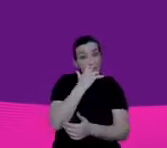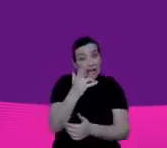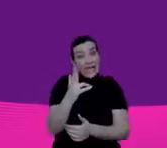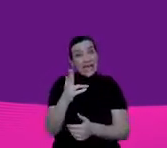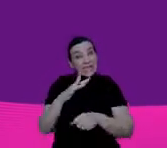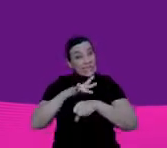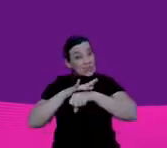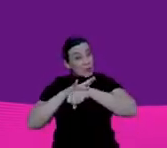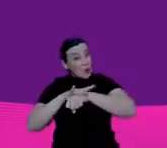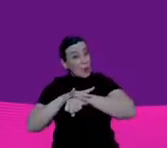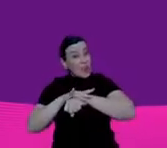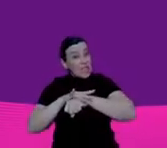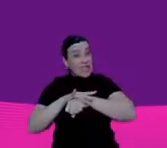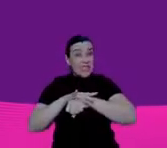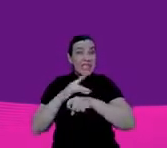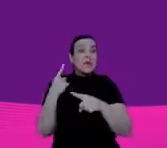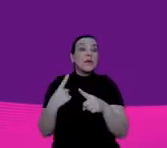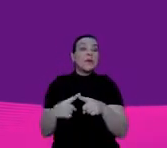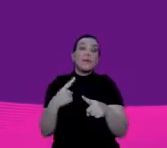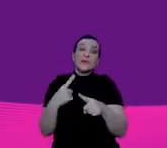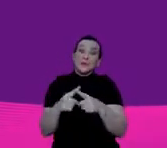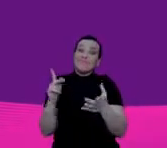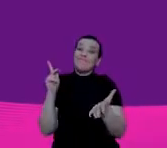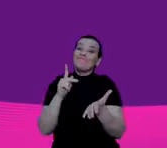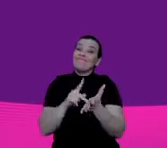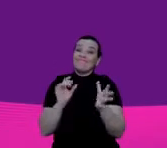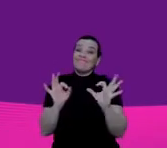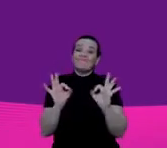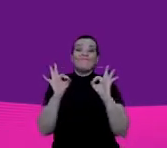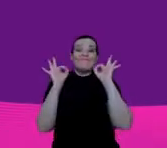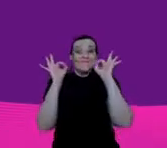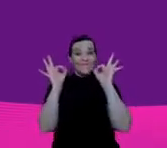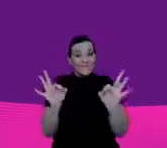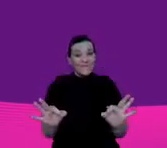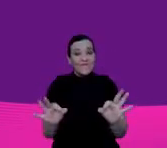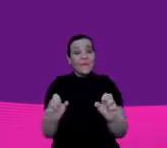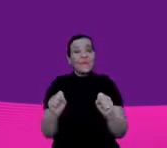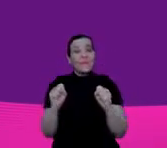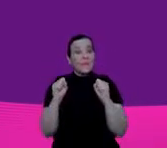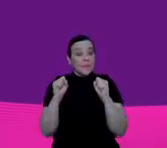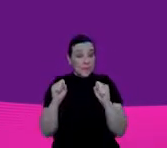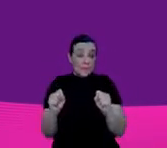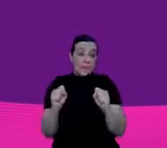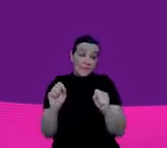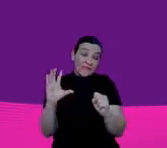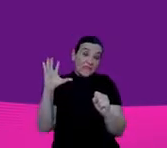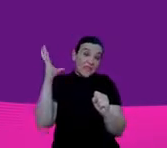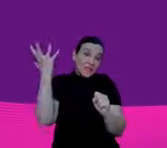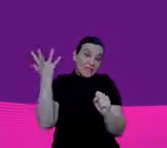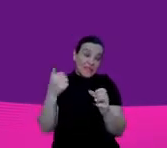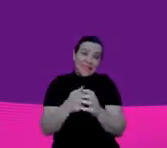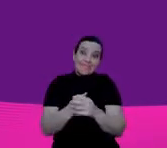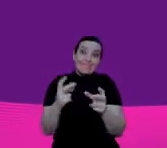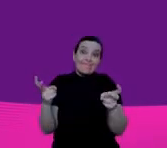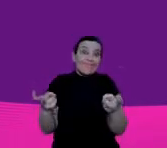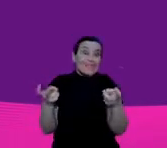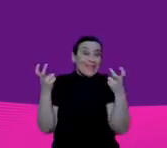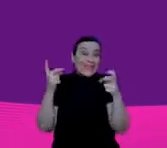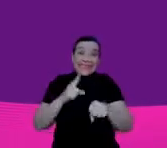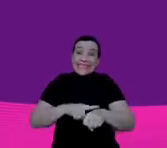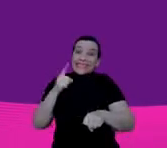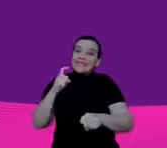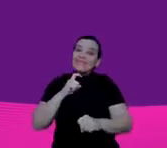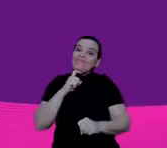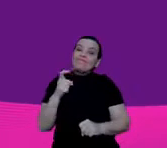Parkinson, porque realmente pode ser absolutamente indistinguível num primeiro momento, que são os casos de